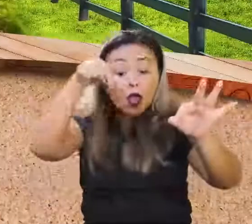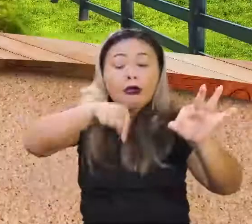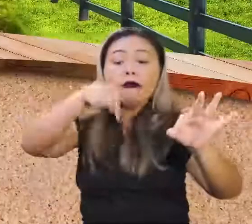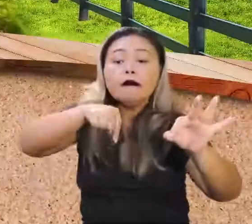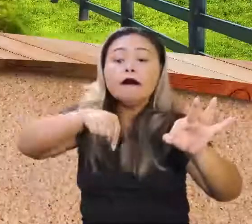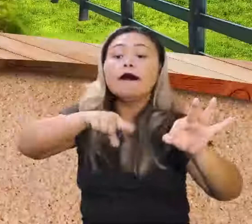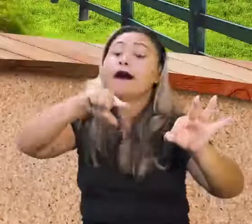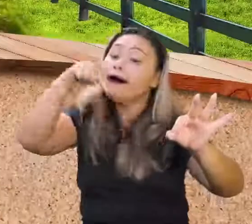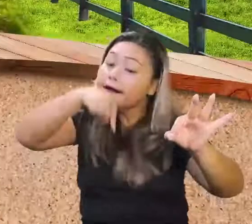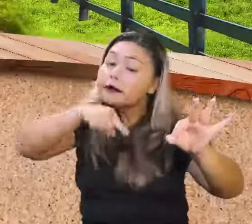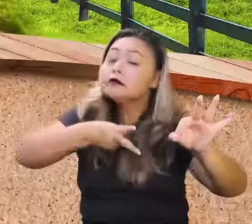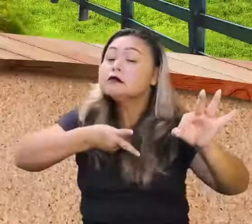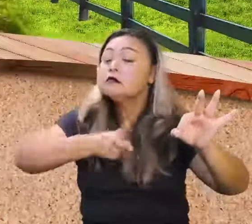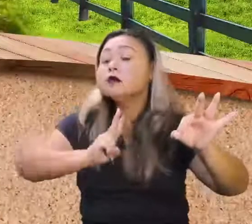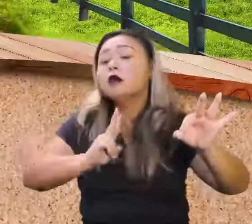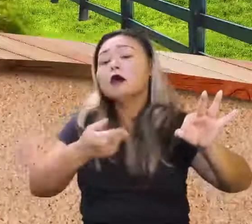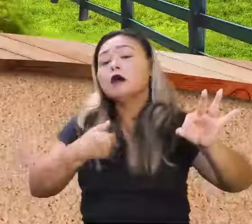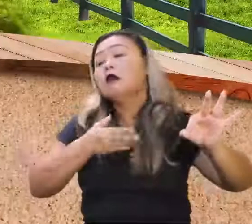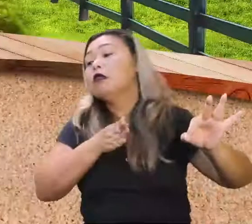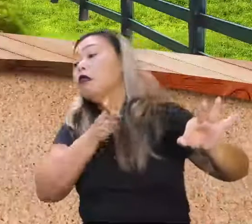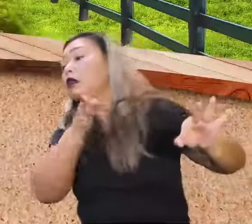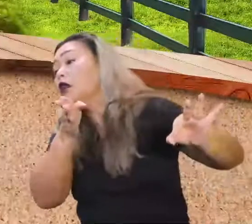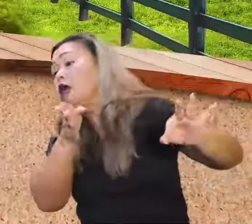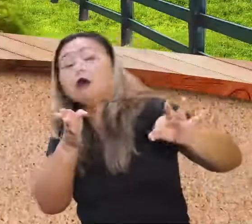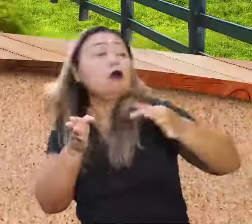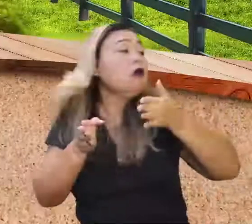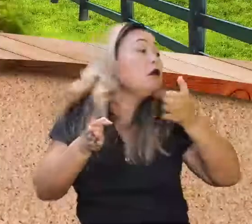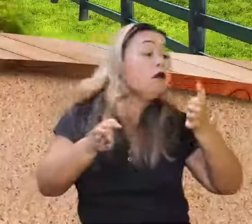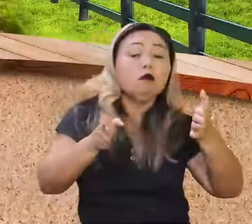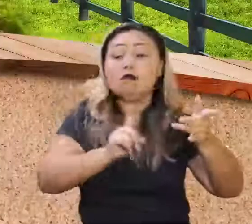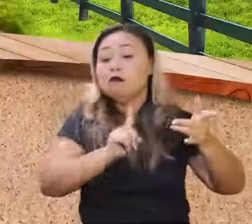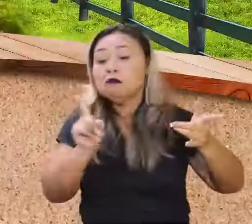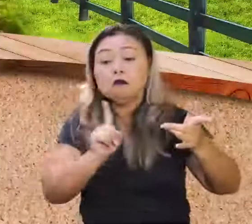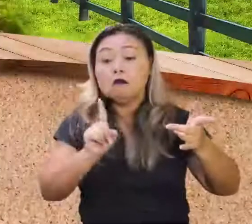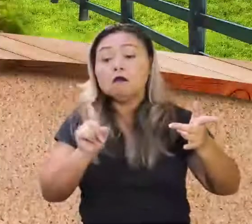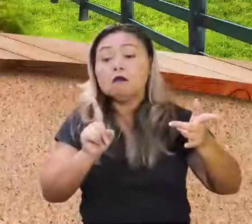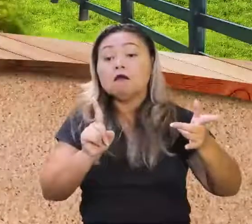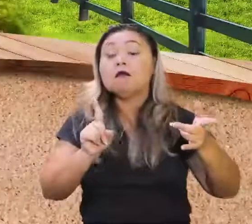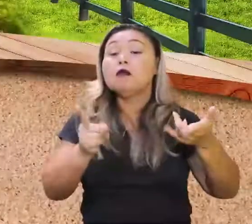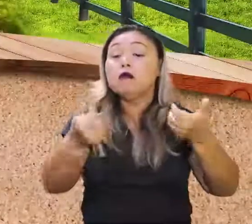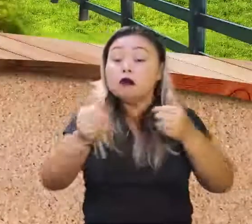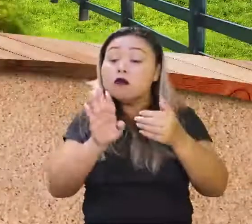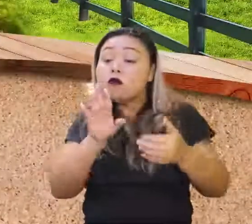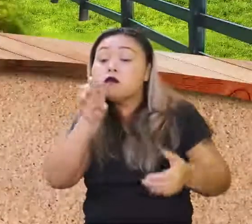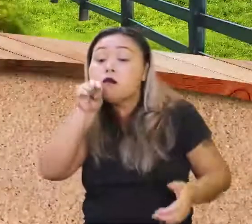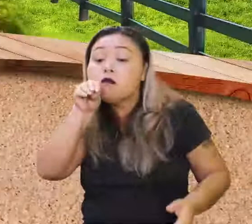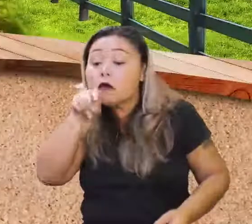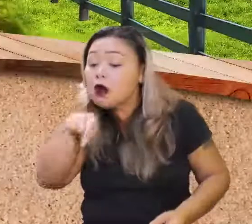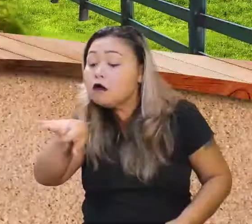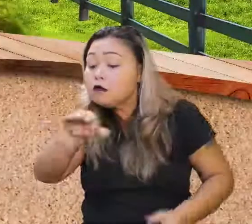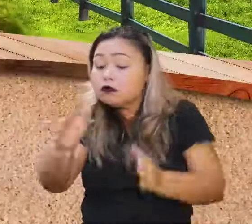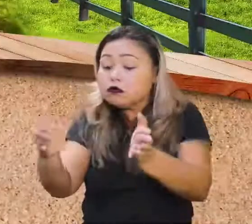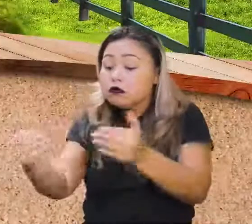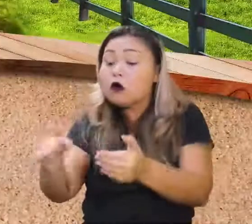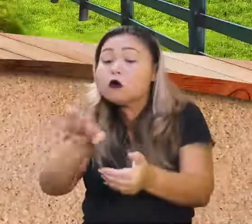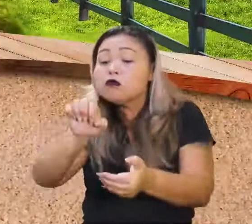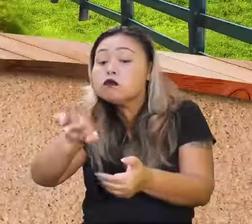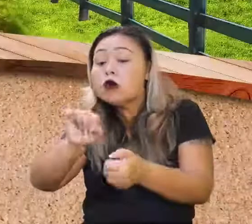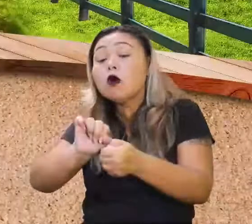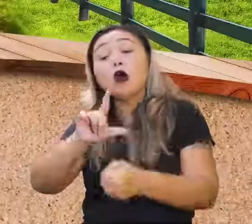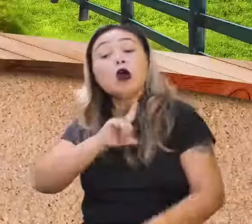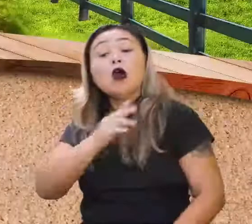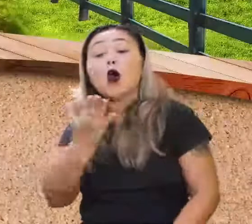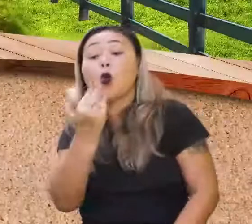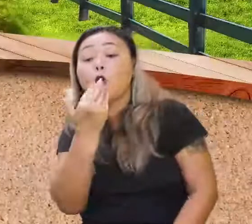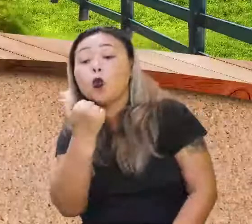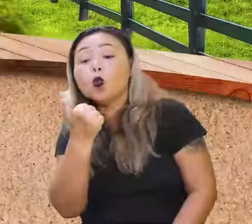ter acesso, sem ter que ficar se locomovendo muito, ao coxo, aonde nesse coxo vai ter o